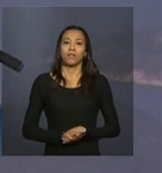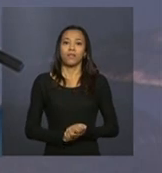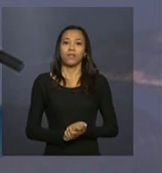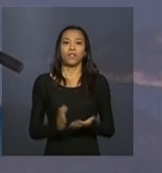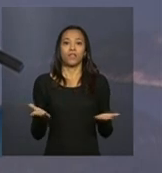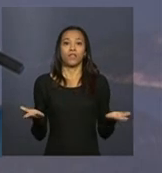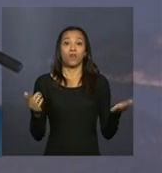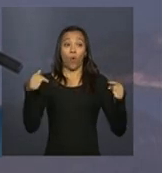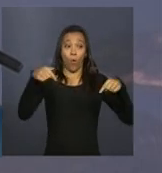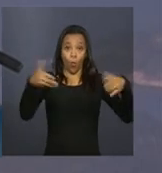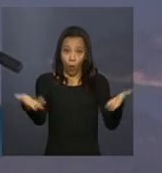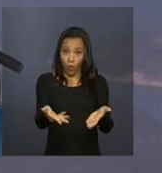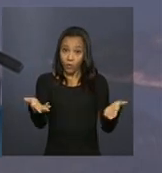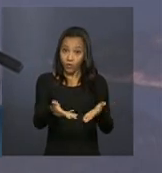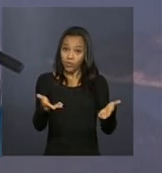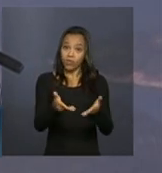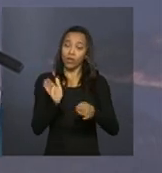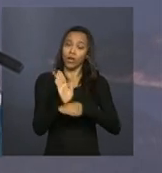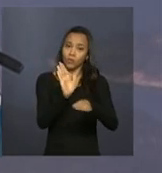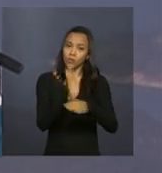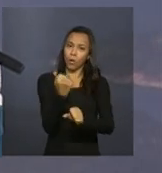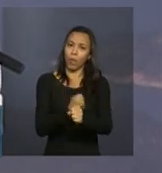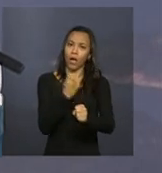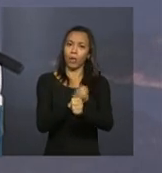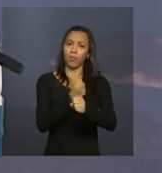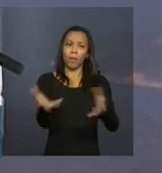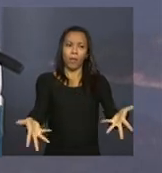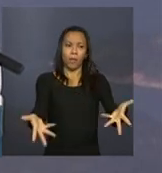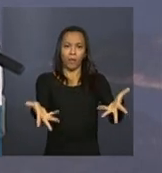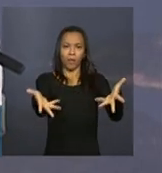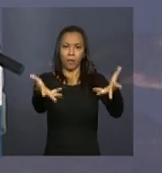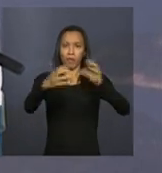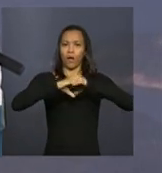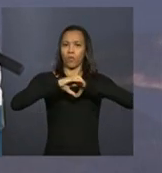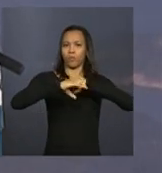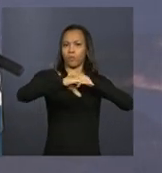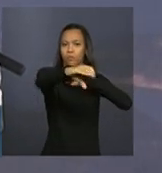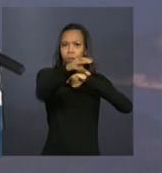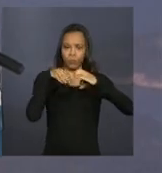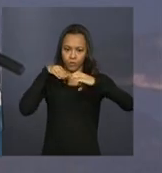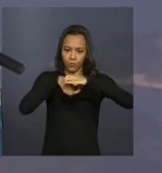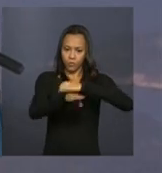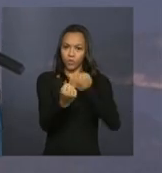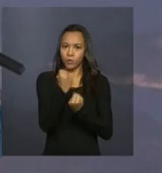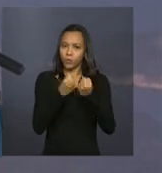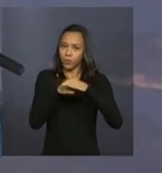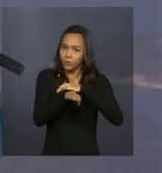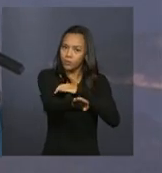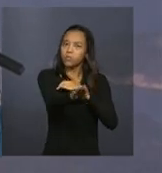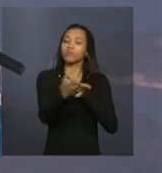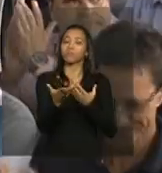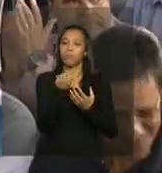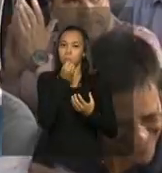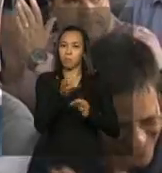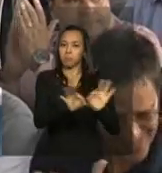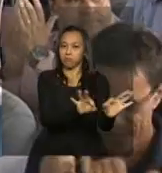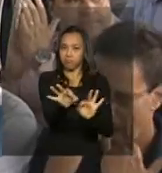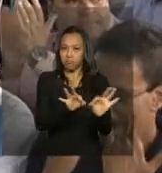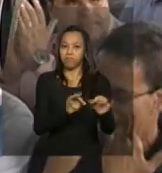desse consórcio aqui, na figura do Zé Renato, que é presidente da Porto Novo, que está fazendo esse trabalho aqui.